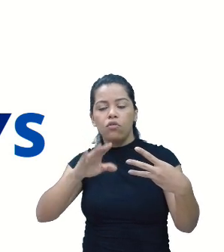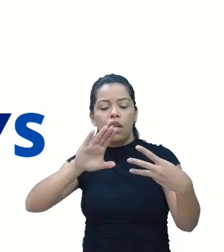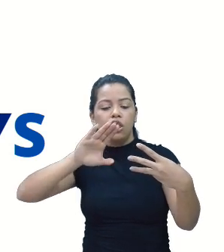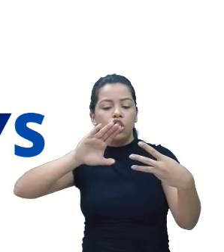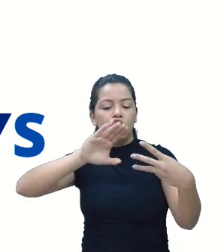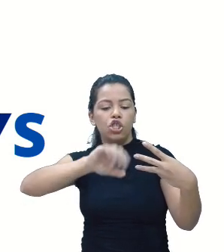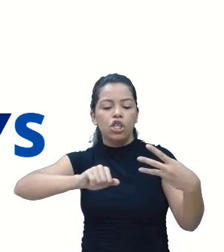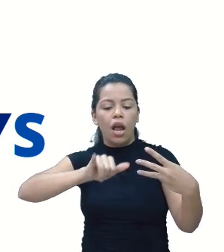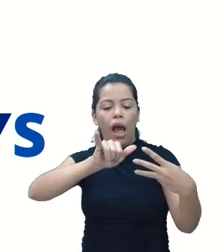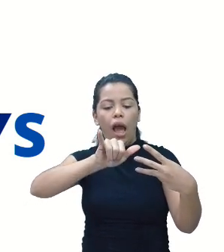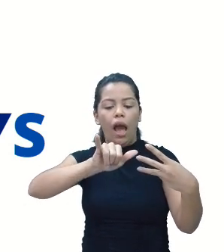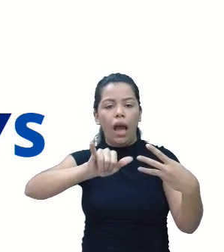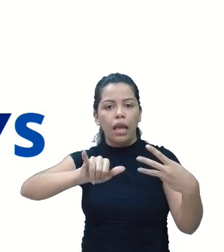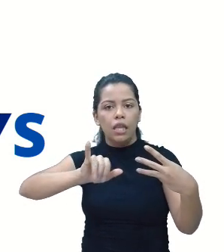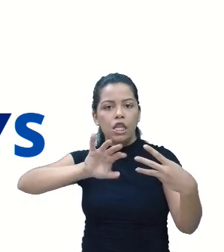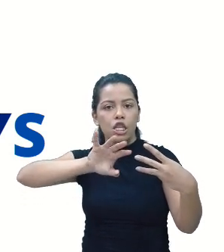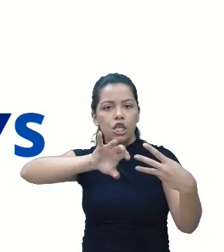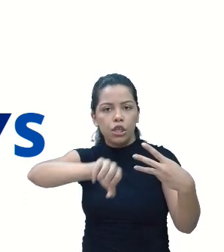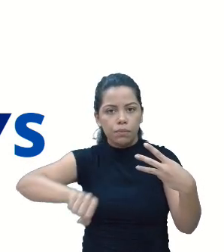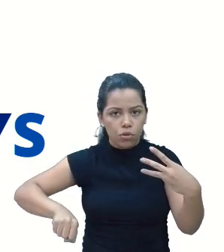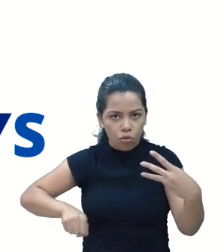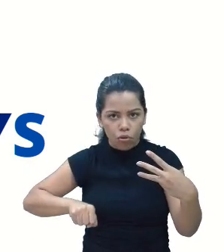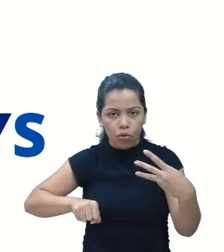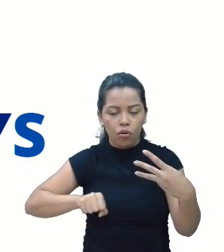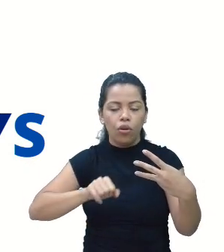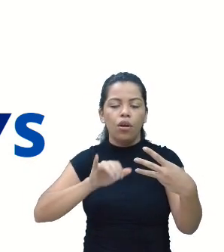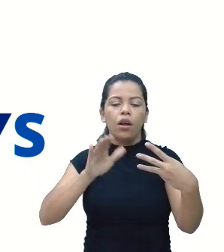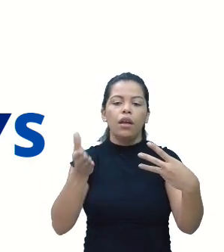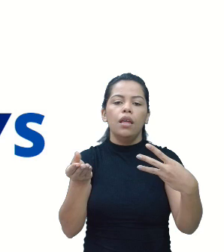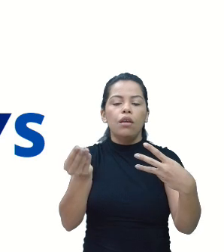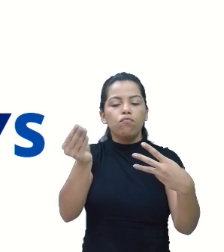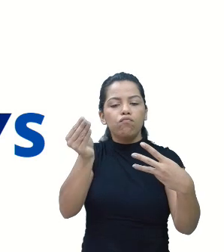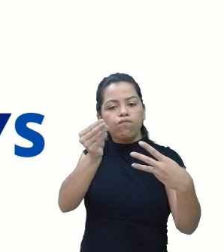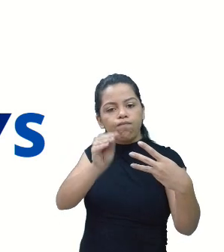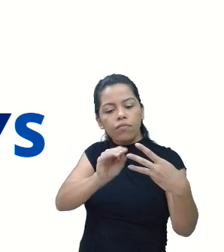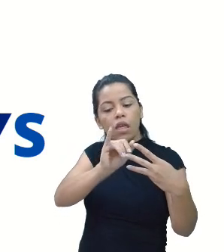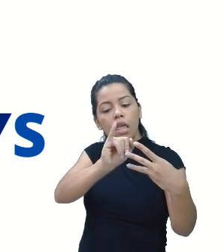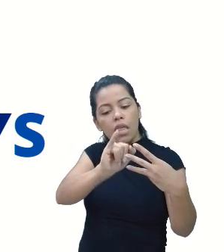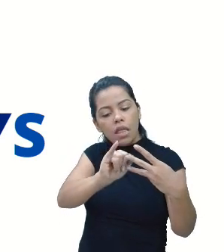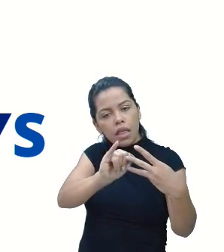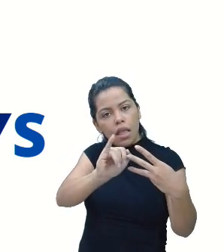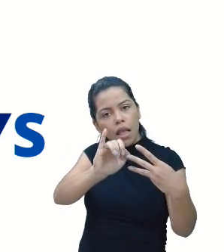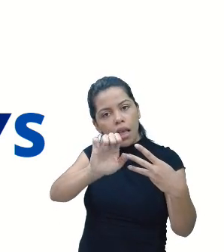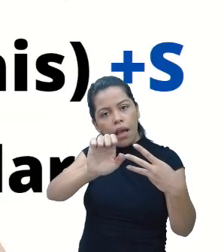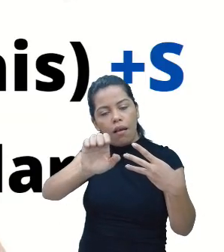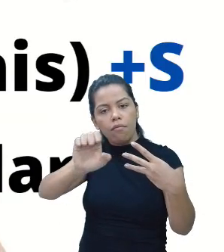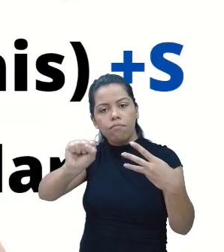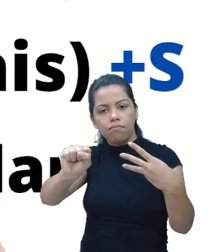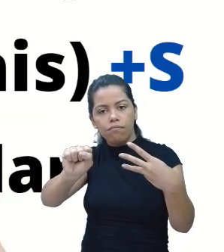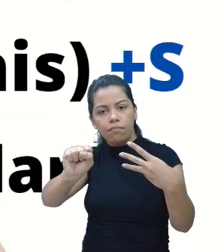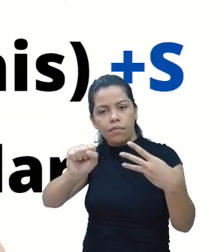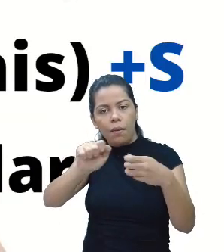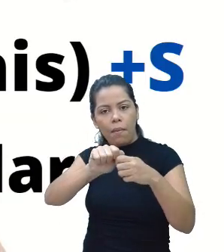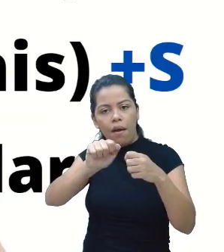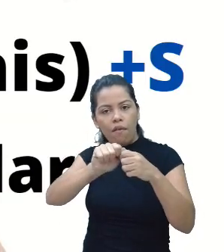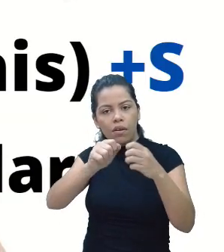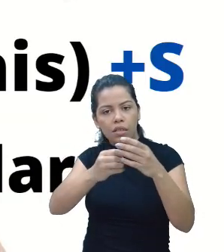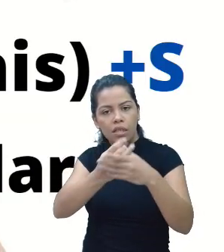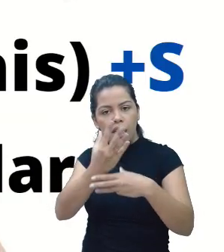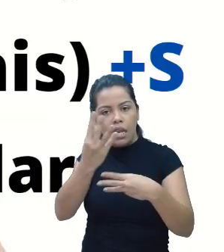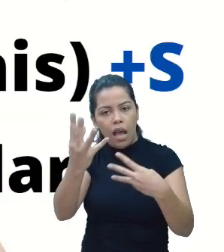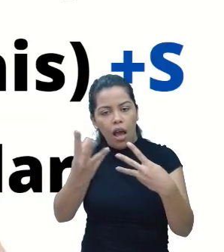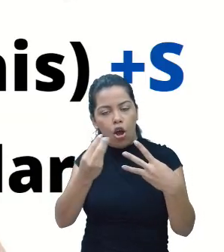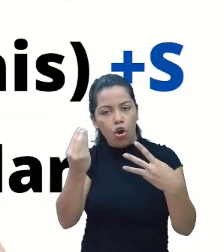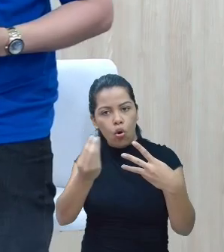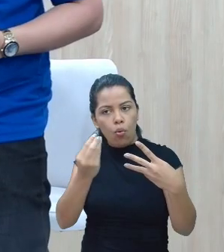Y, em vez de acrescentar um S depois do Y, você vai tirar o Y e vai colocar um I, E e um S, tá certo? Para fazer ali a nossa troca.